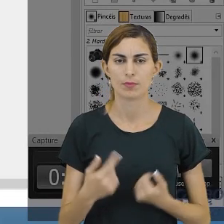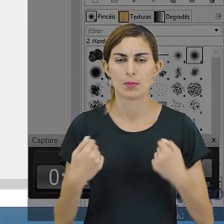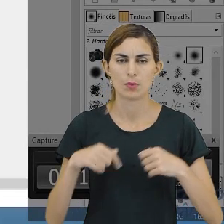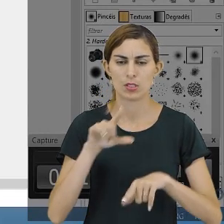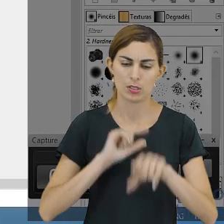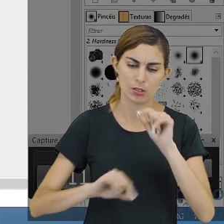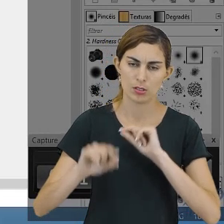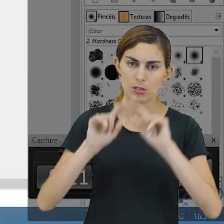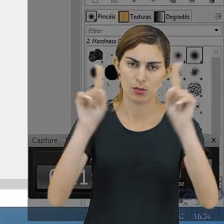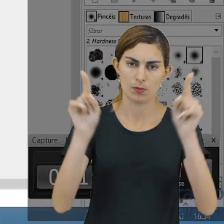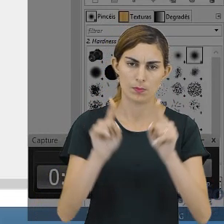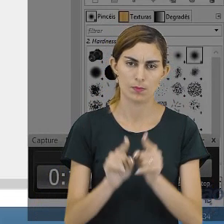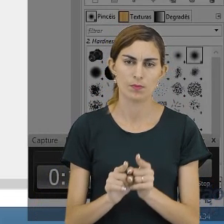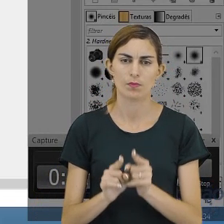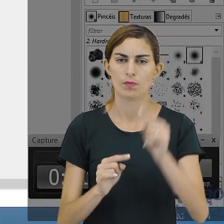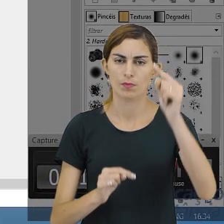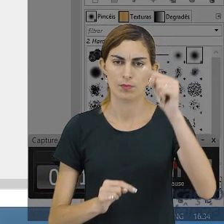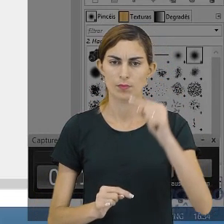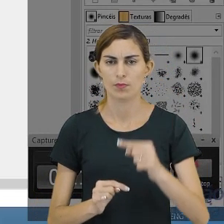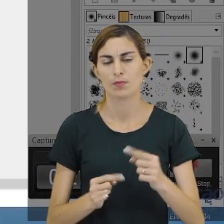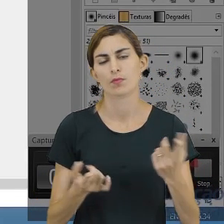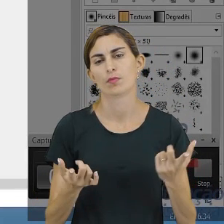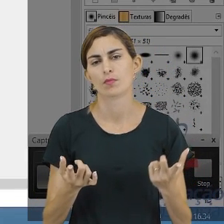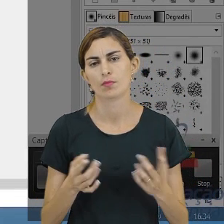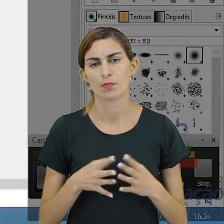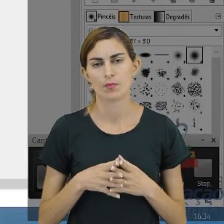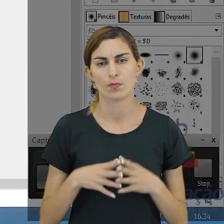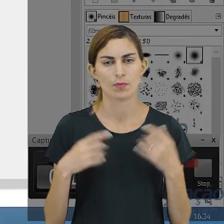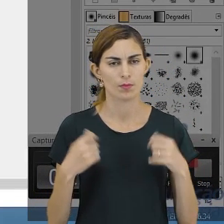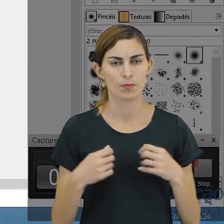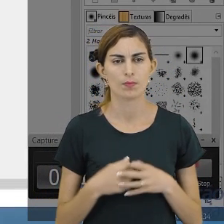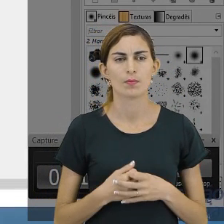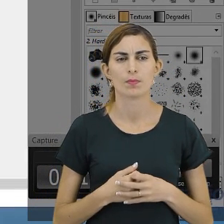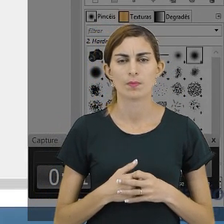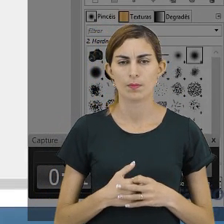fazer aqui uma seleção pelo menos